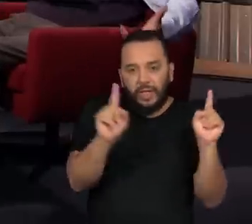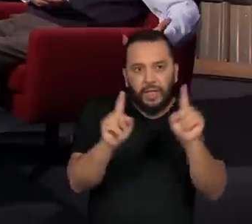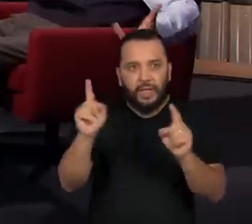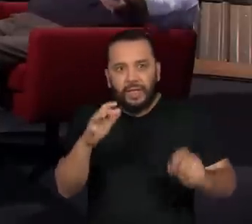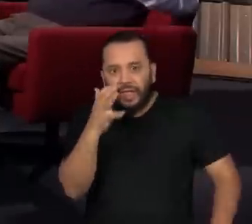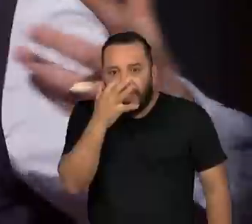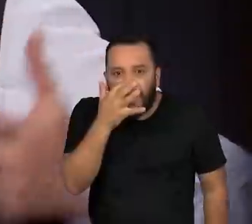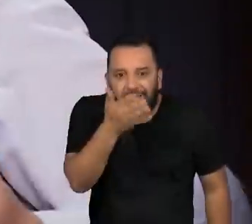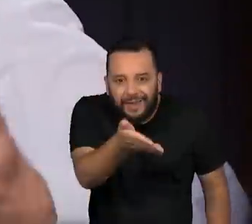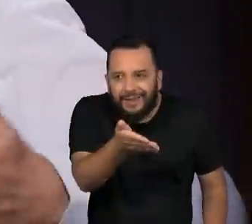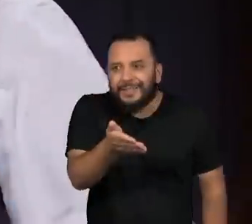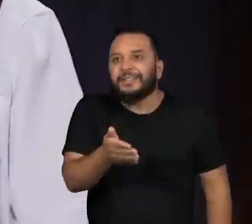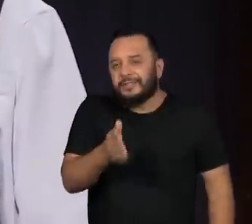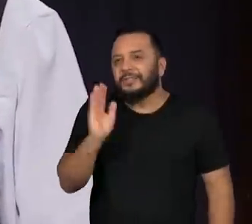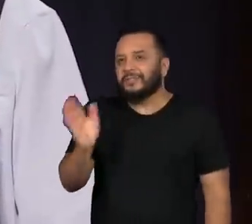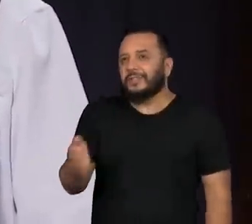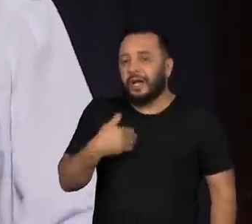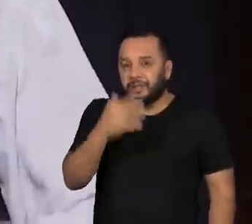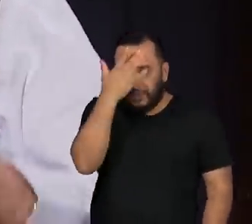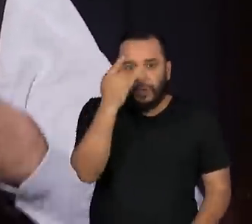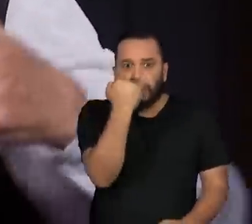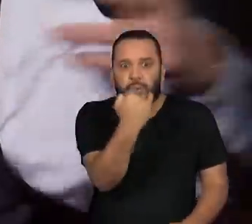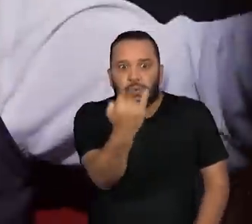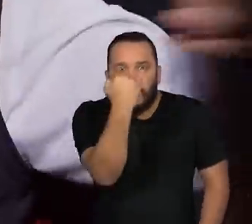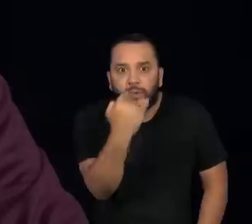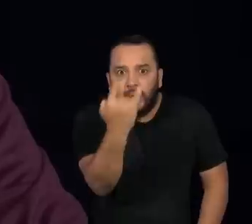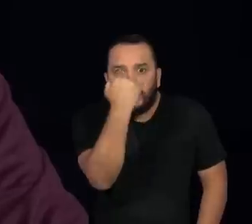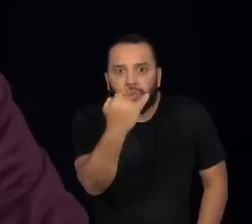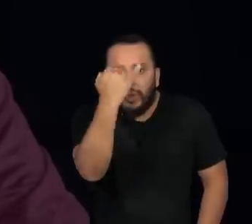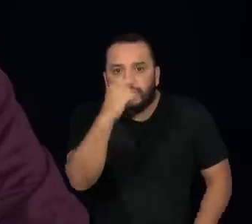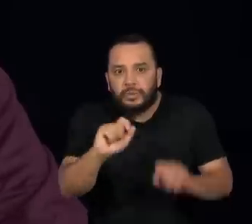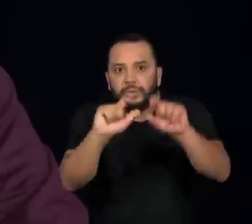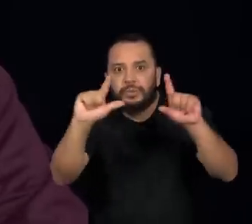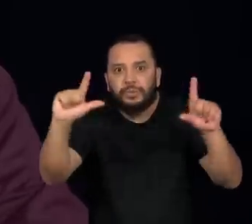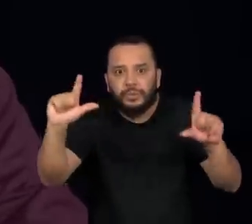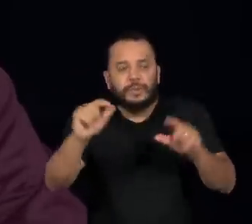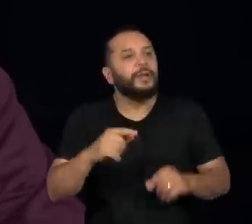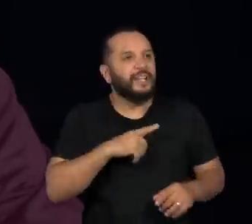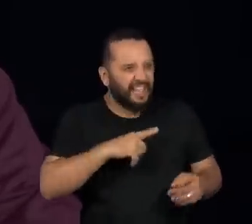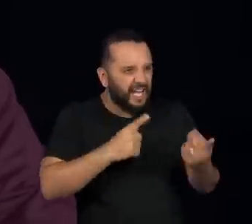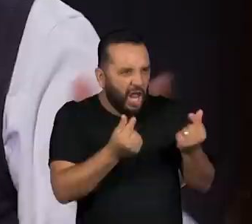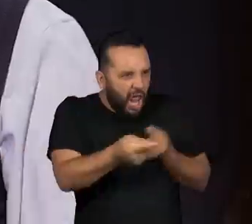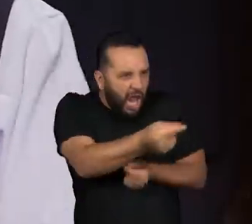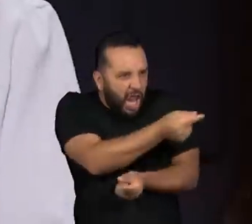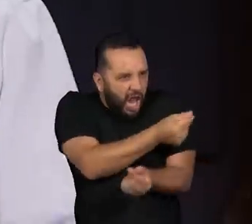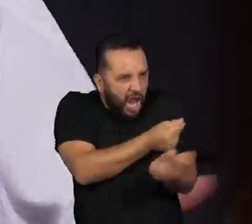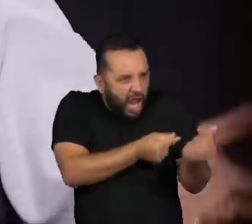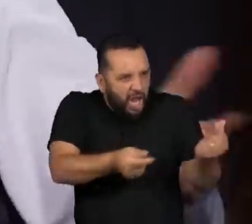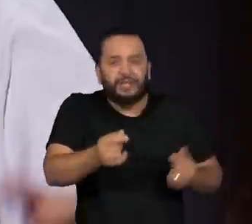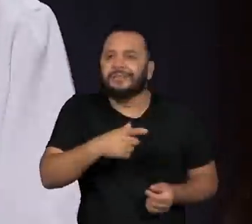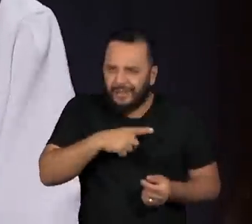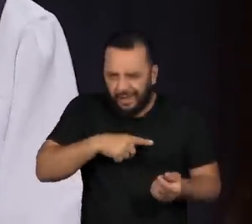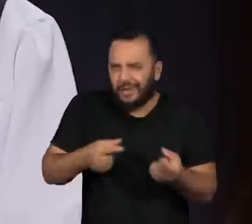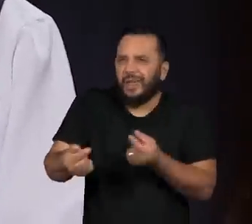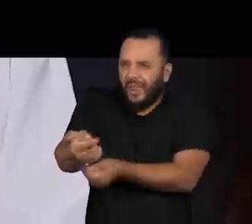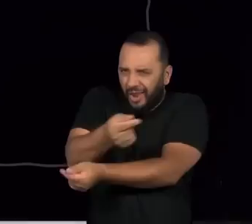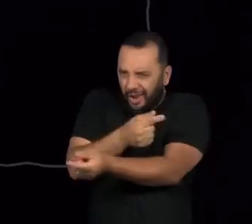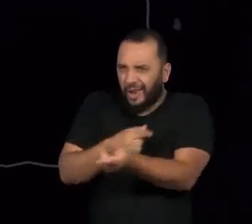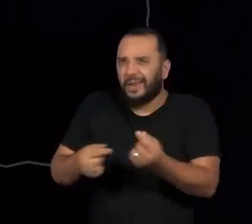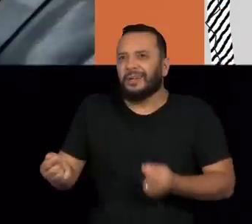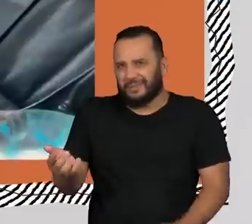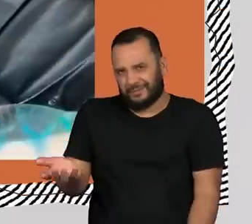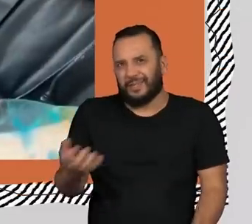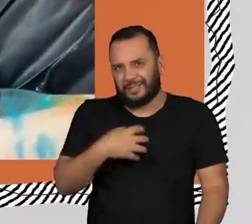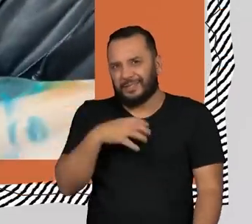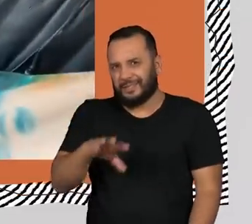gera formas e manter o sujeitos ligados lá e aquela história ganhando dinheiro é bom a gente falar isso é um fato da